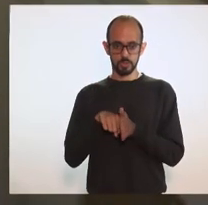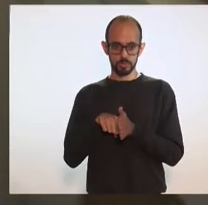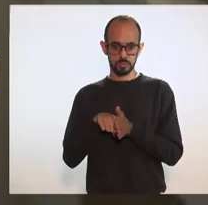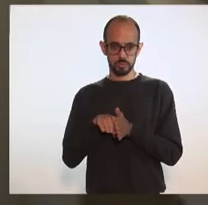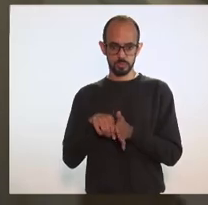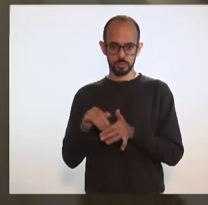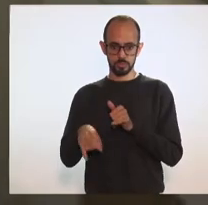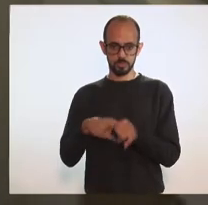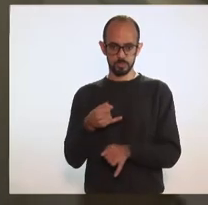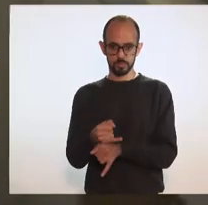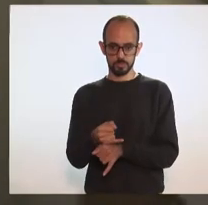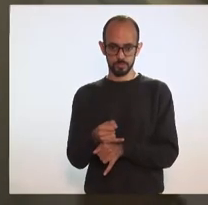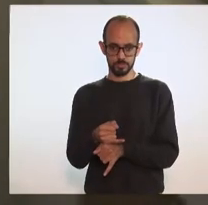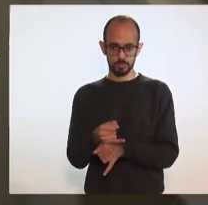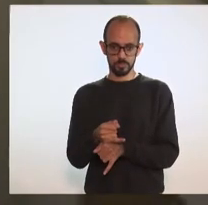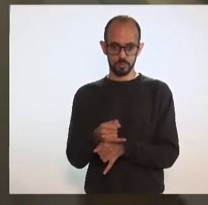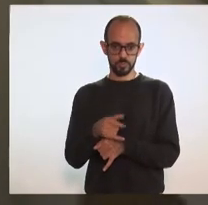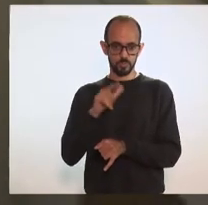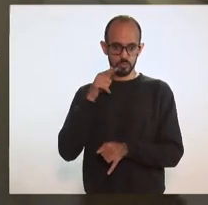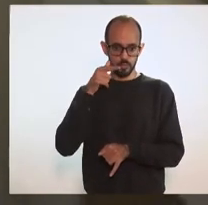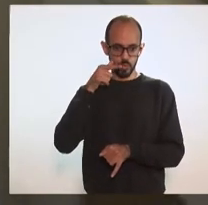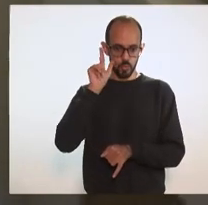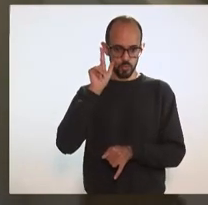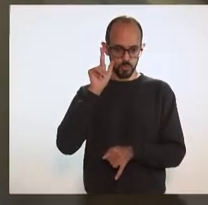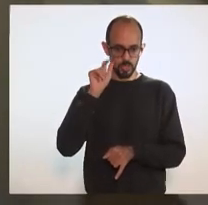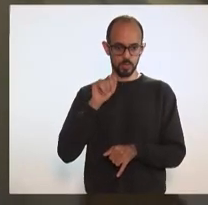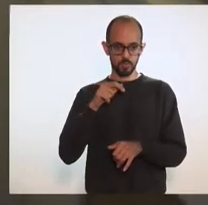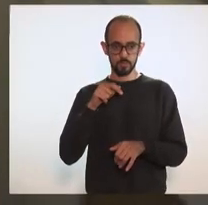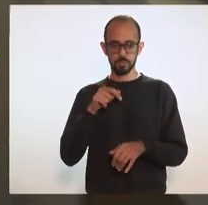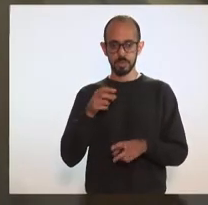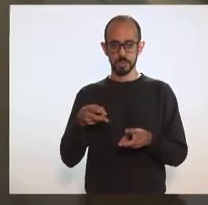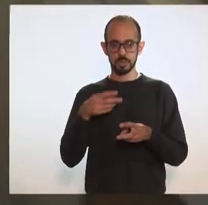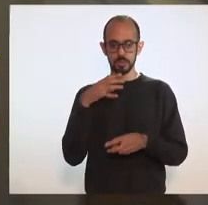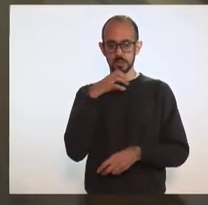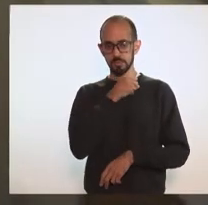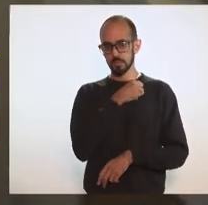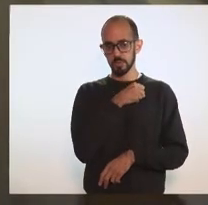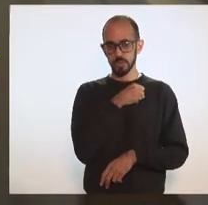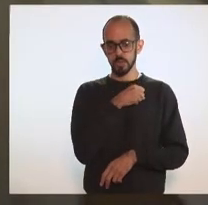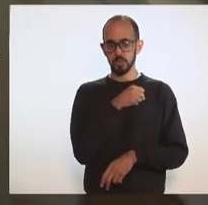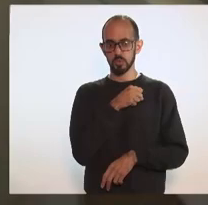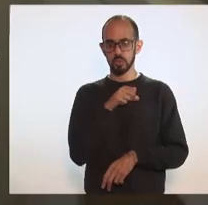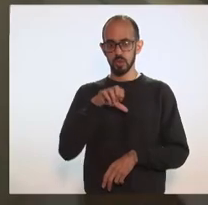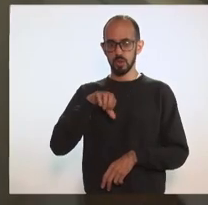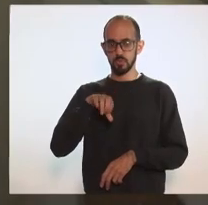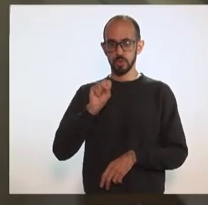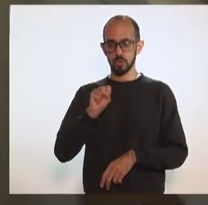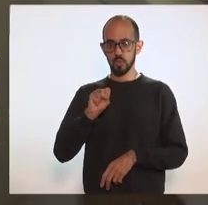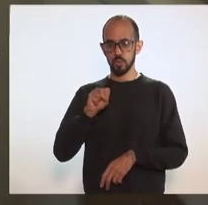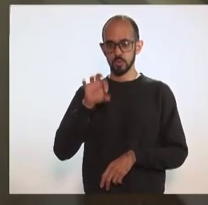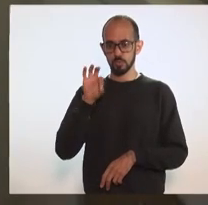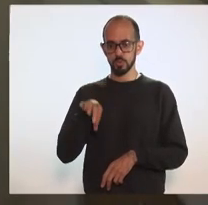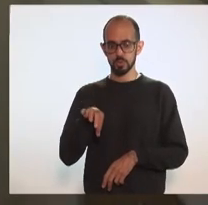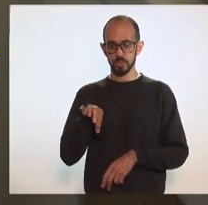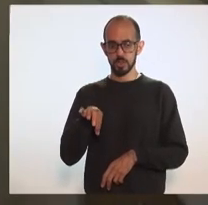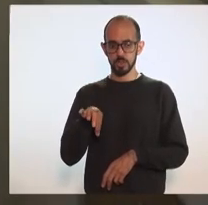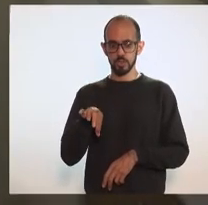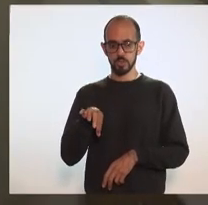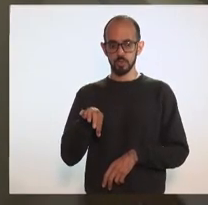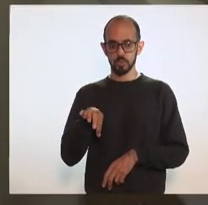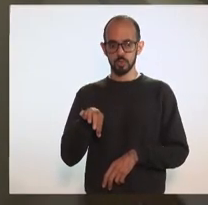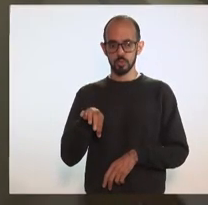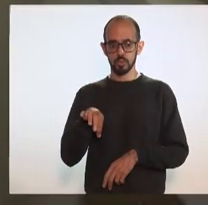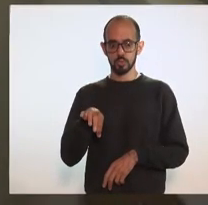internet vídeo que ontem verificou de noventa e oito por cento